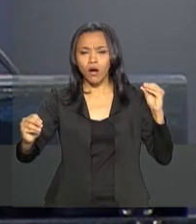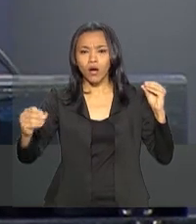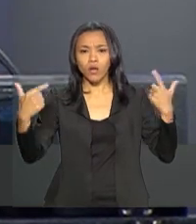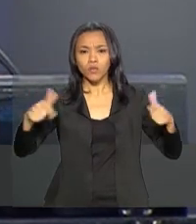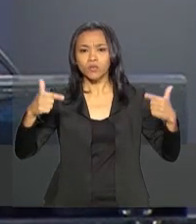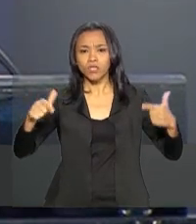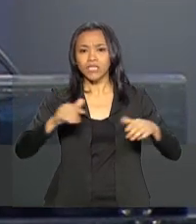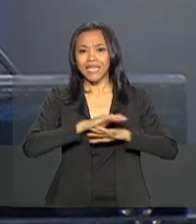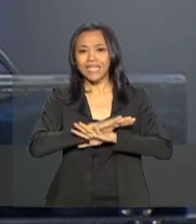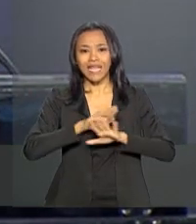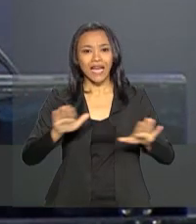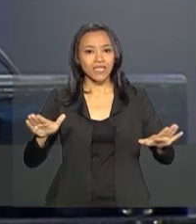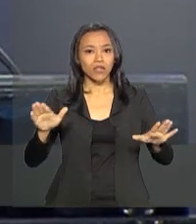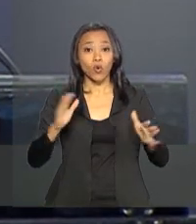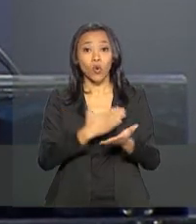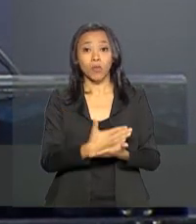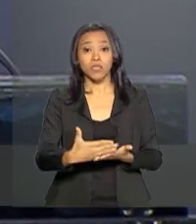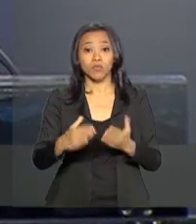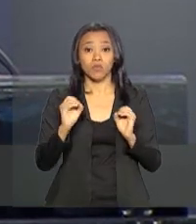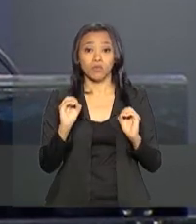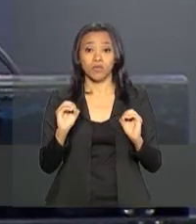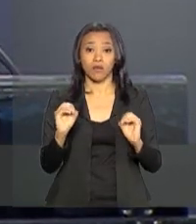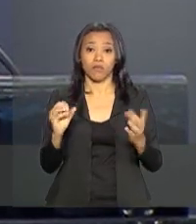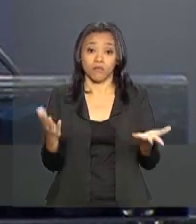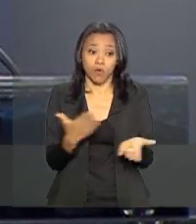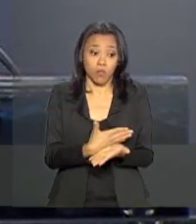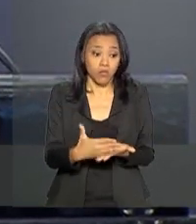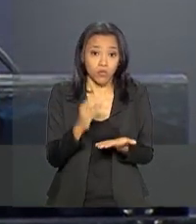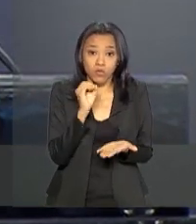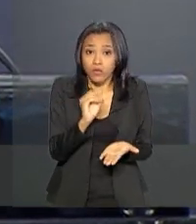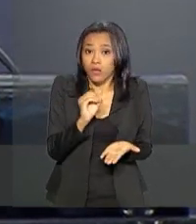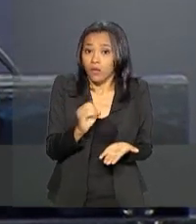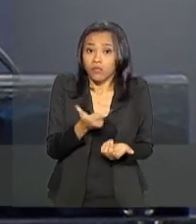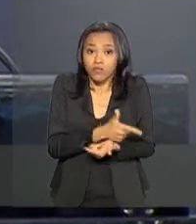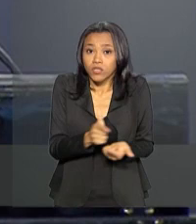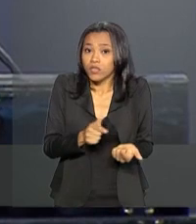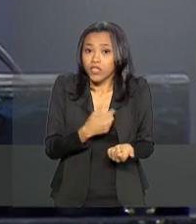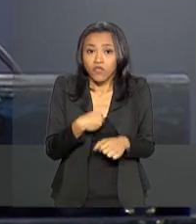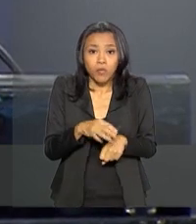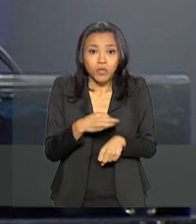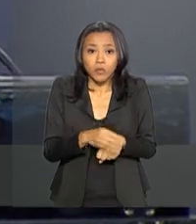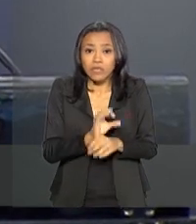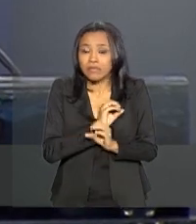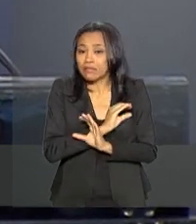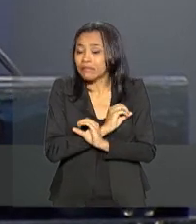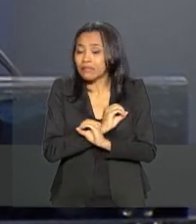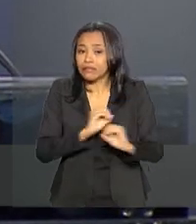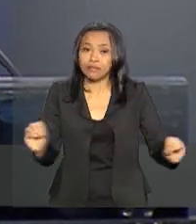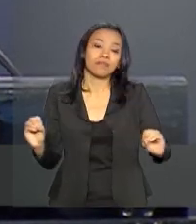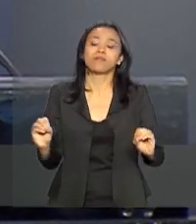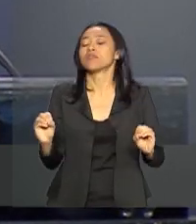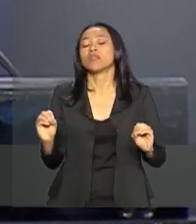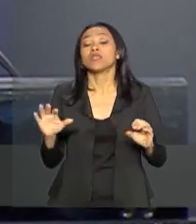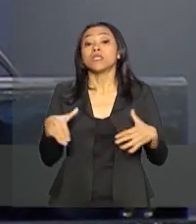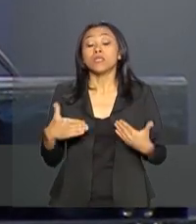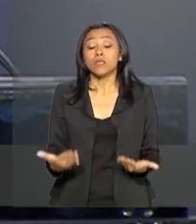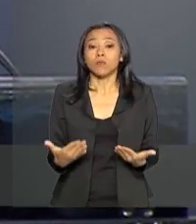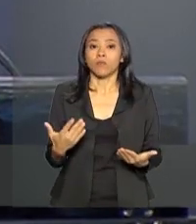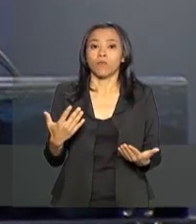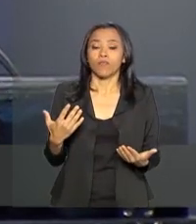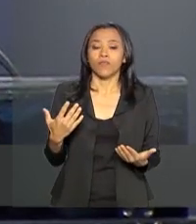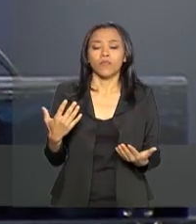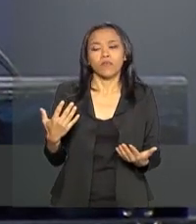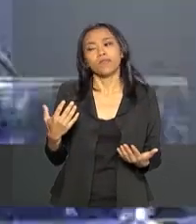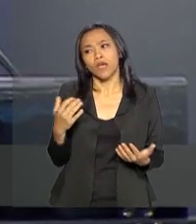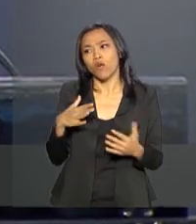Nós começamos do zero, mas começando do zero, nós nos reunimos, não é, ministro? E dissemos, olha aqui, nós vamos